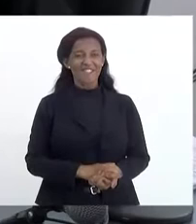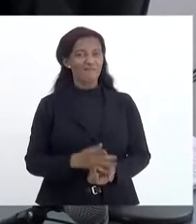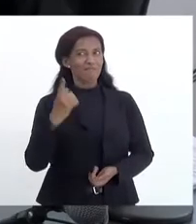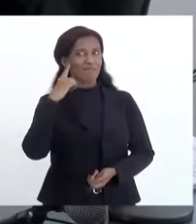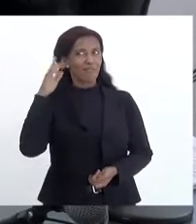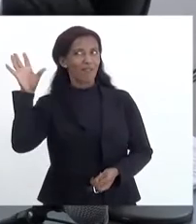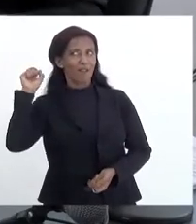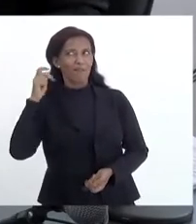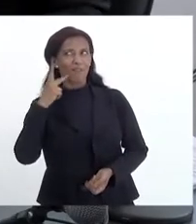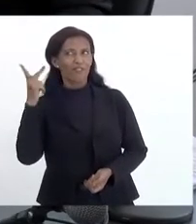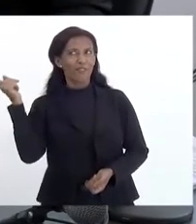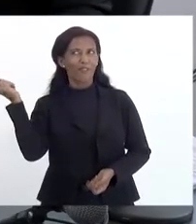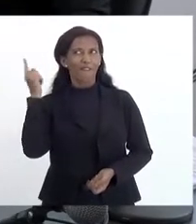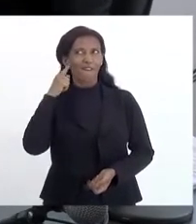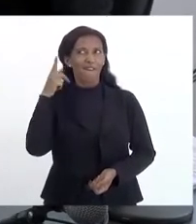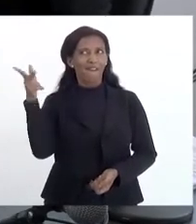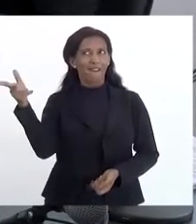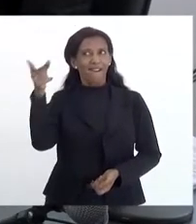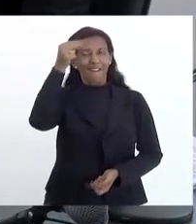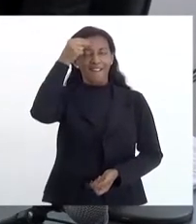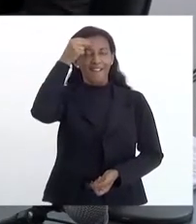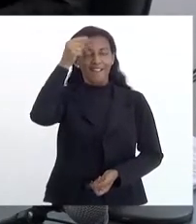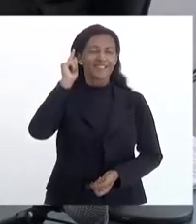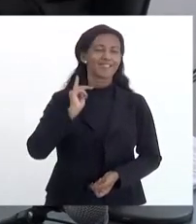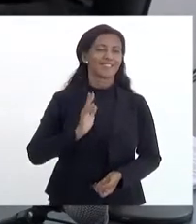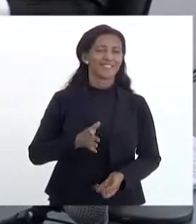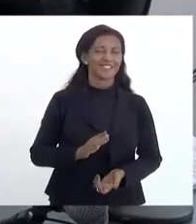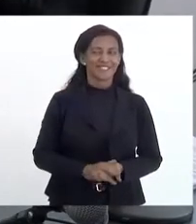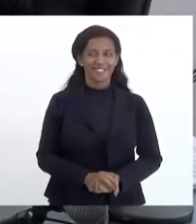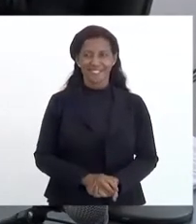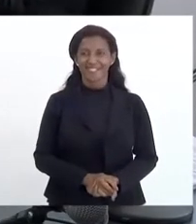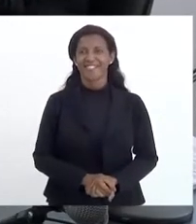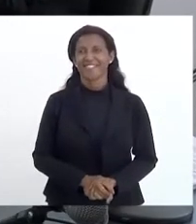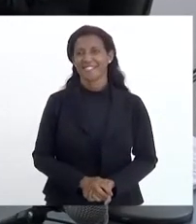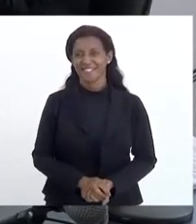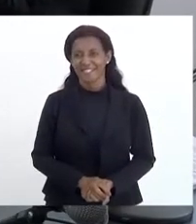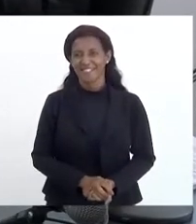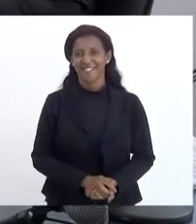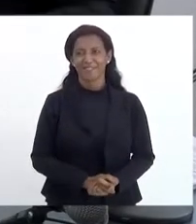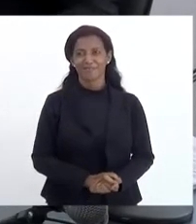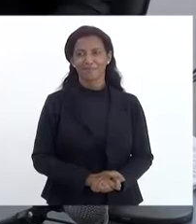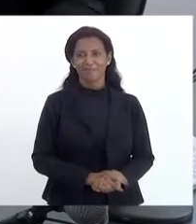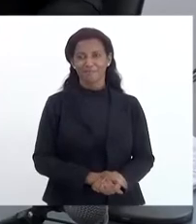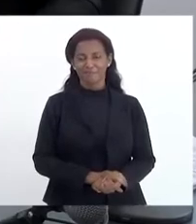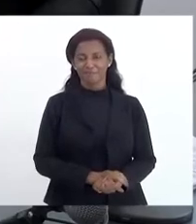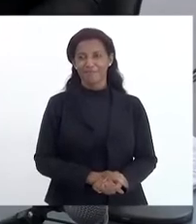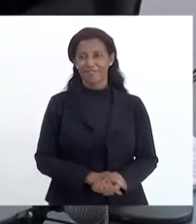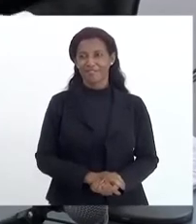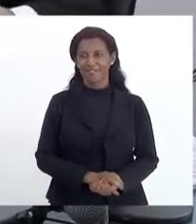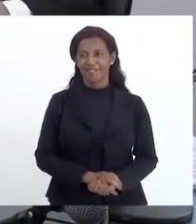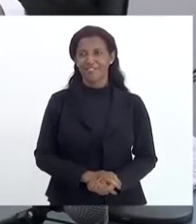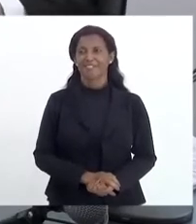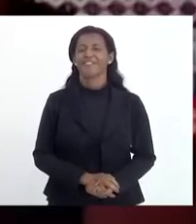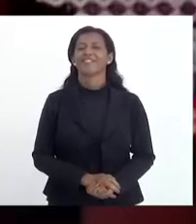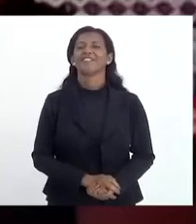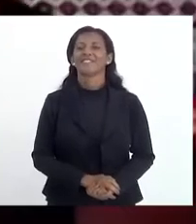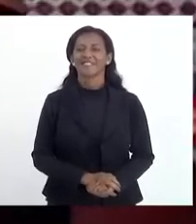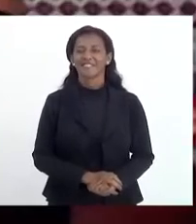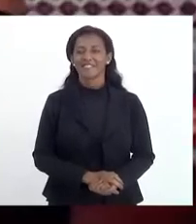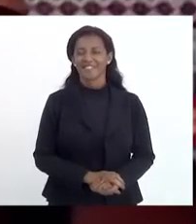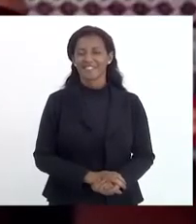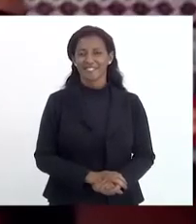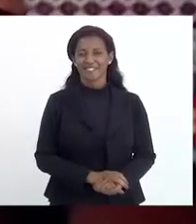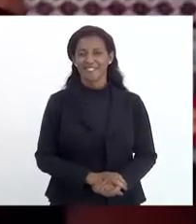É sério. É que ficou com isso na minha cabeça hoje. Ele tatuou. Ele é viking. É sério. Ele é viking. As religiões nórdicas. É, né?